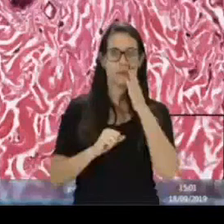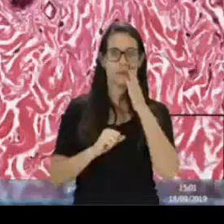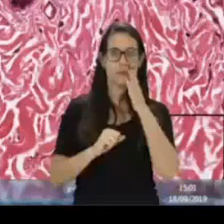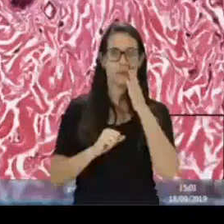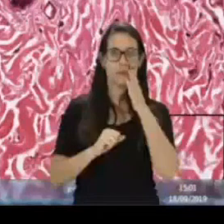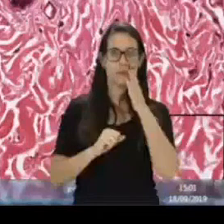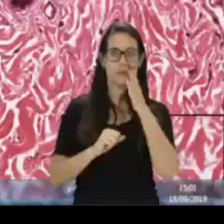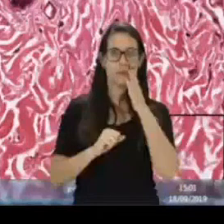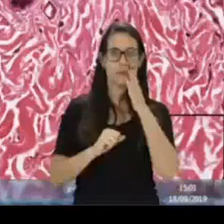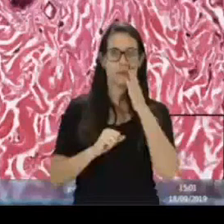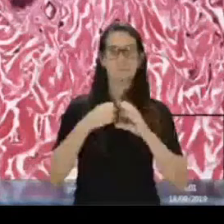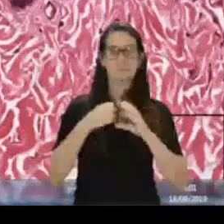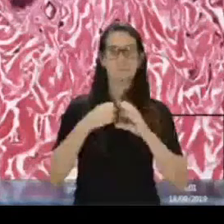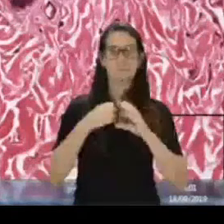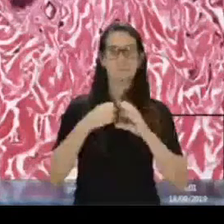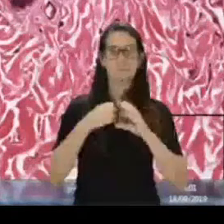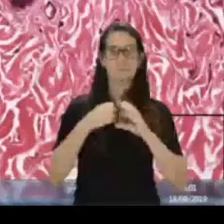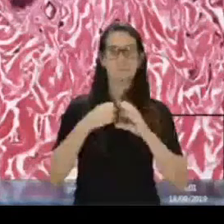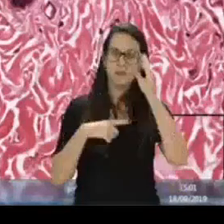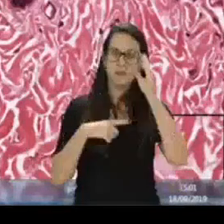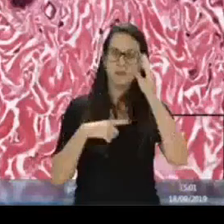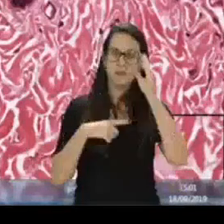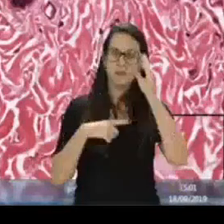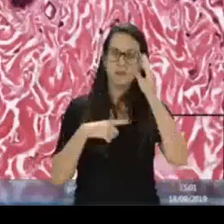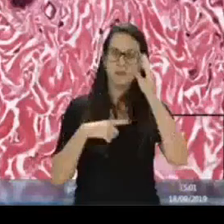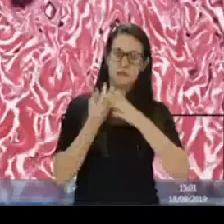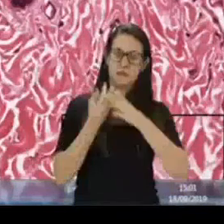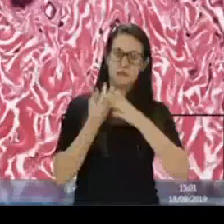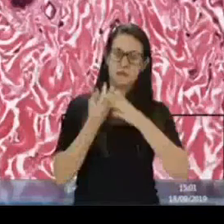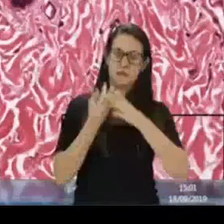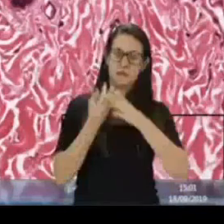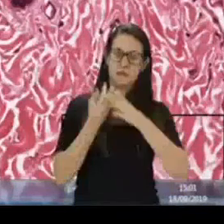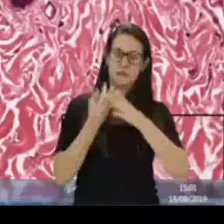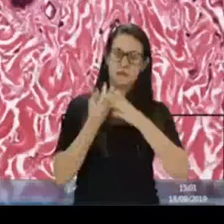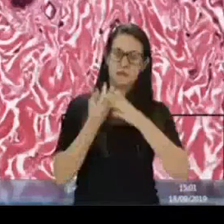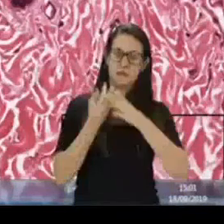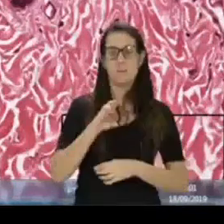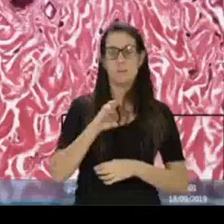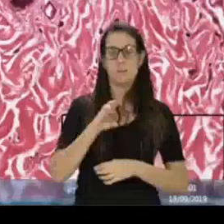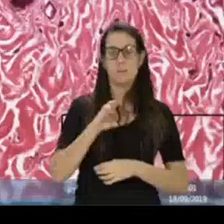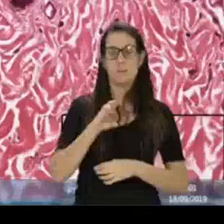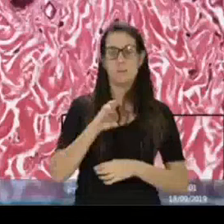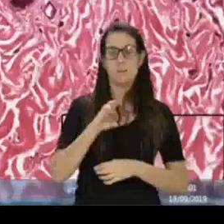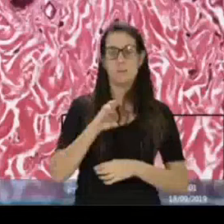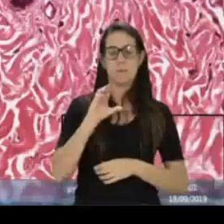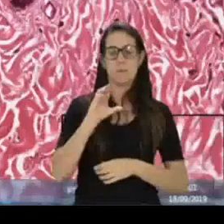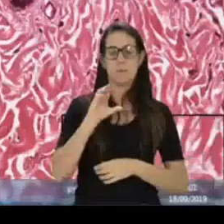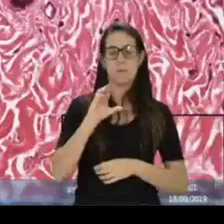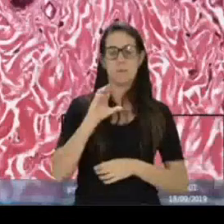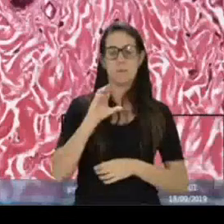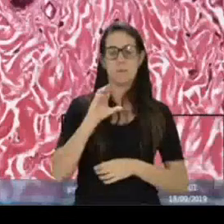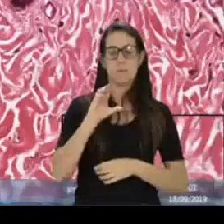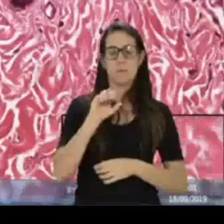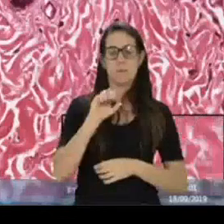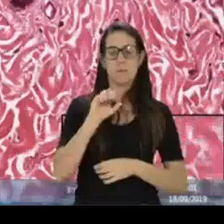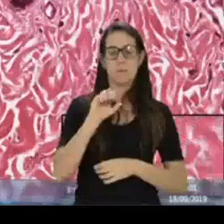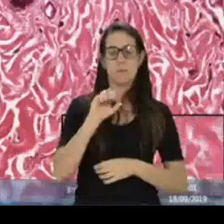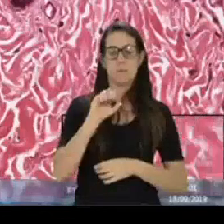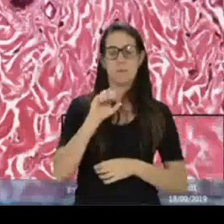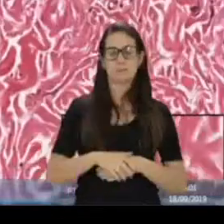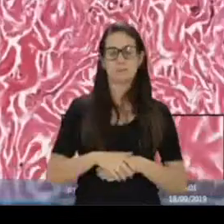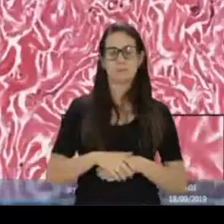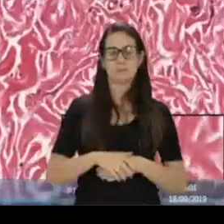essa característica de ser formado por mucosa. Então, eu tenho glândulas que produzem muco. Então, eu